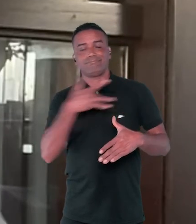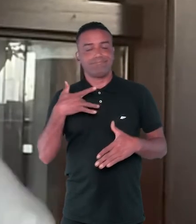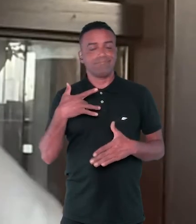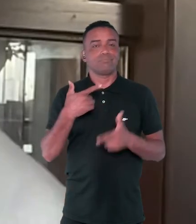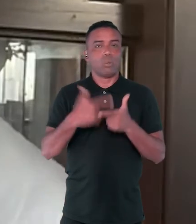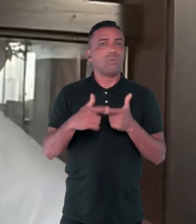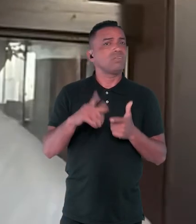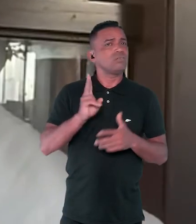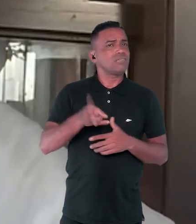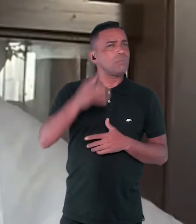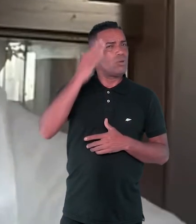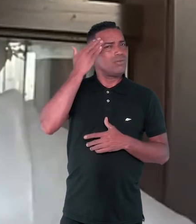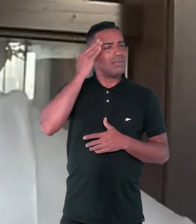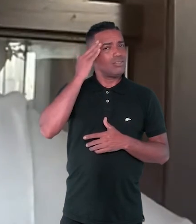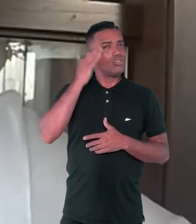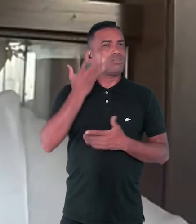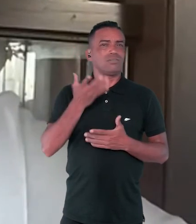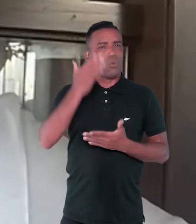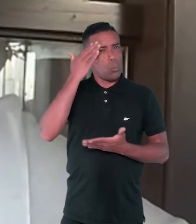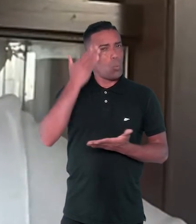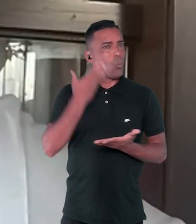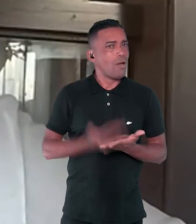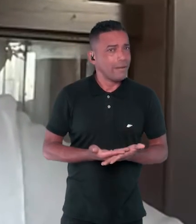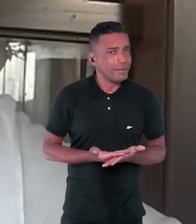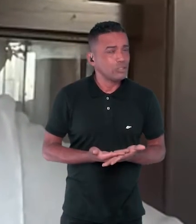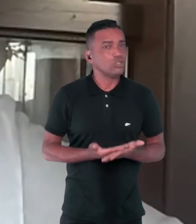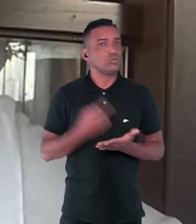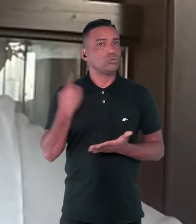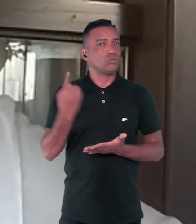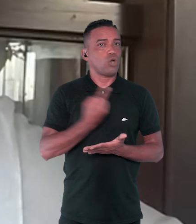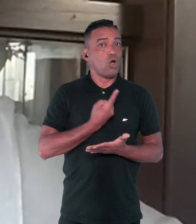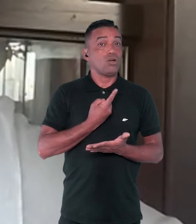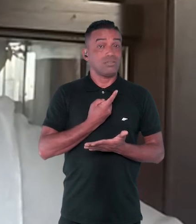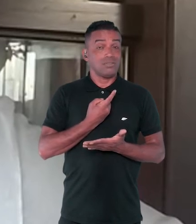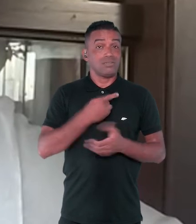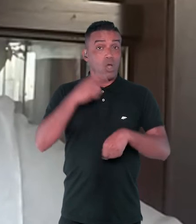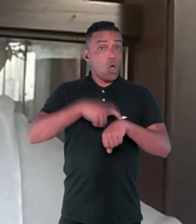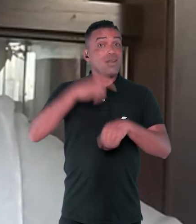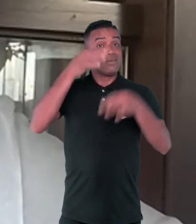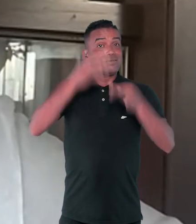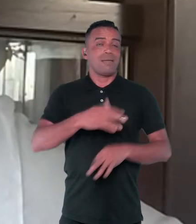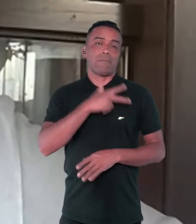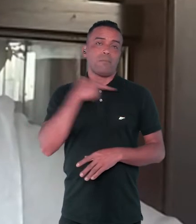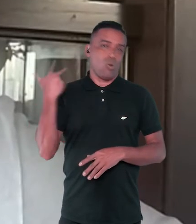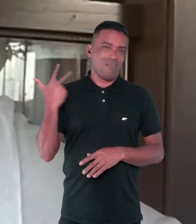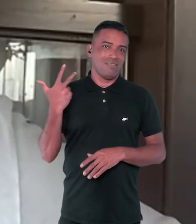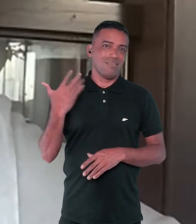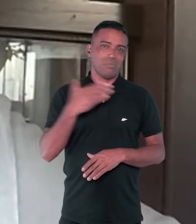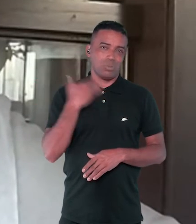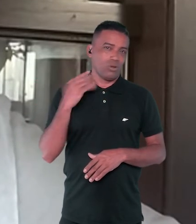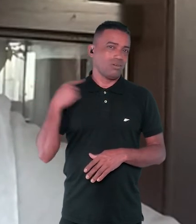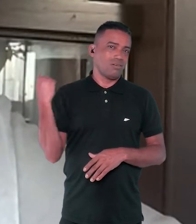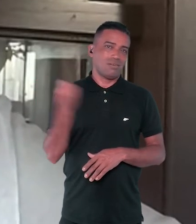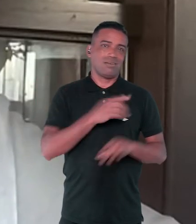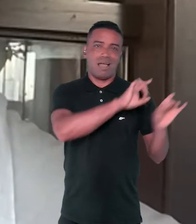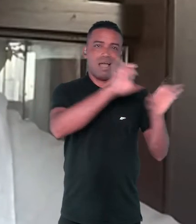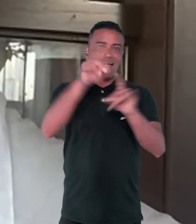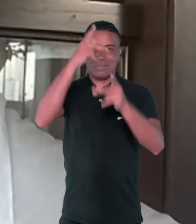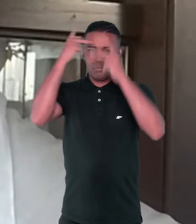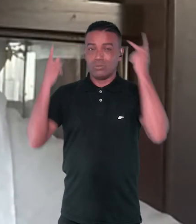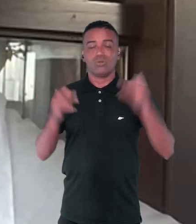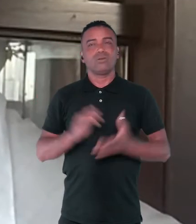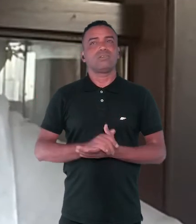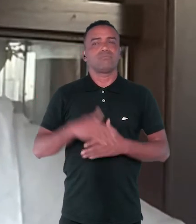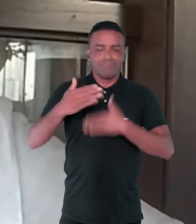sempre entendi e cada vez mais acredito que a gente vai na hora que chegar a hora. E, além disso, eu, já há algum